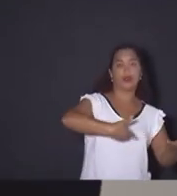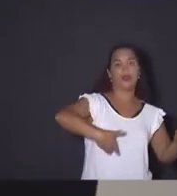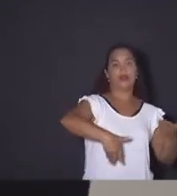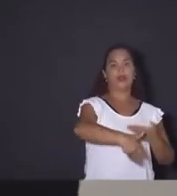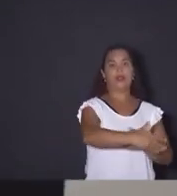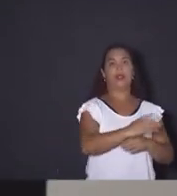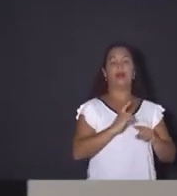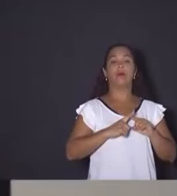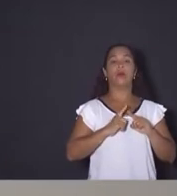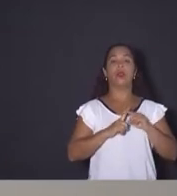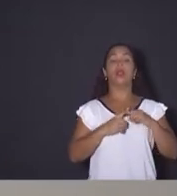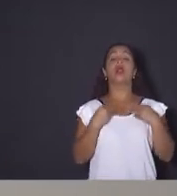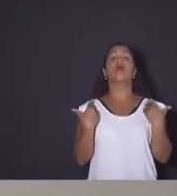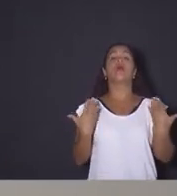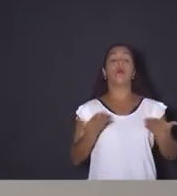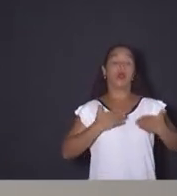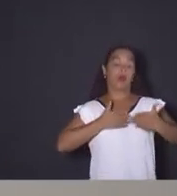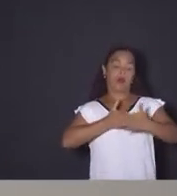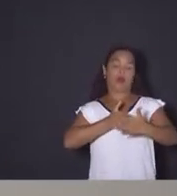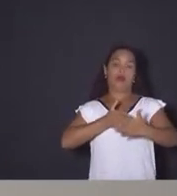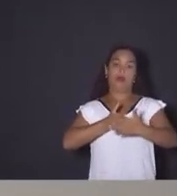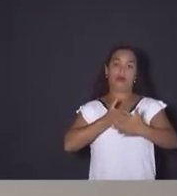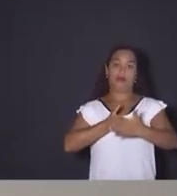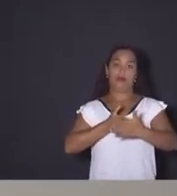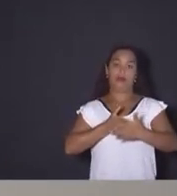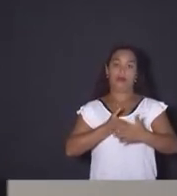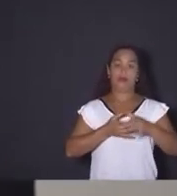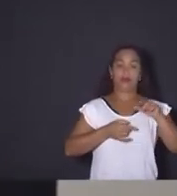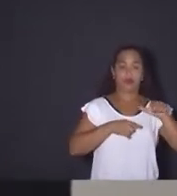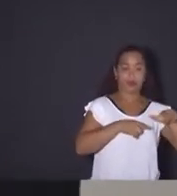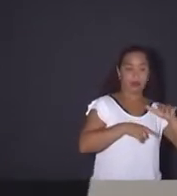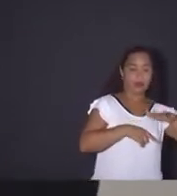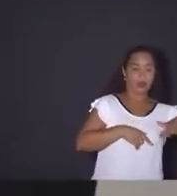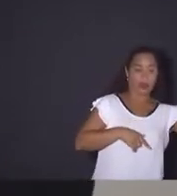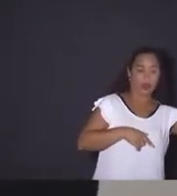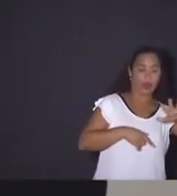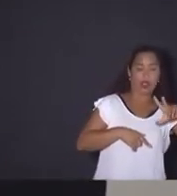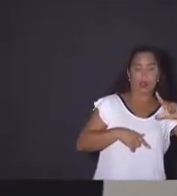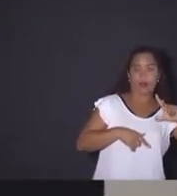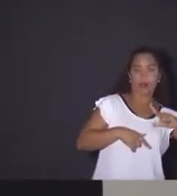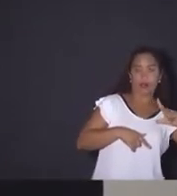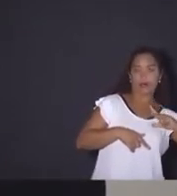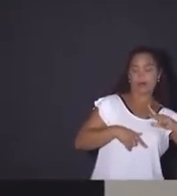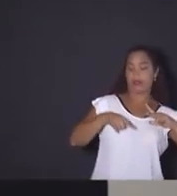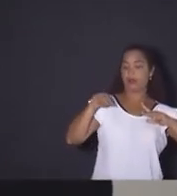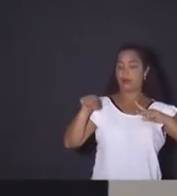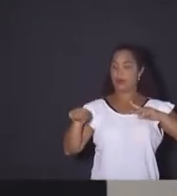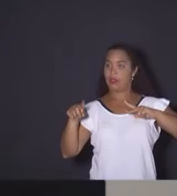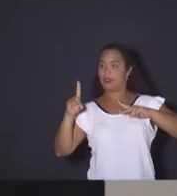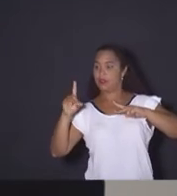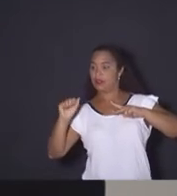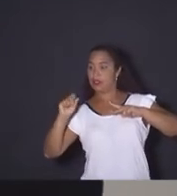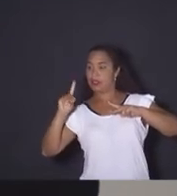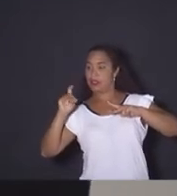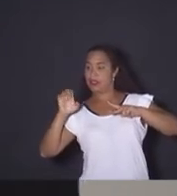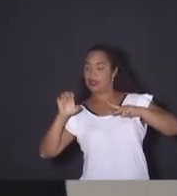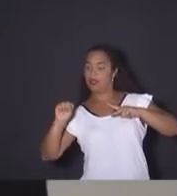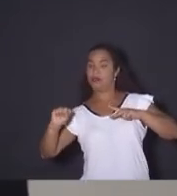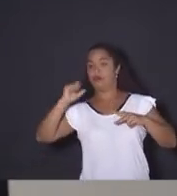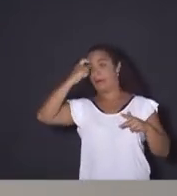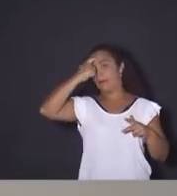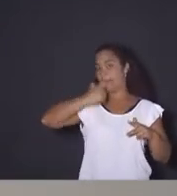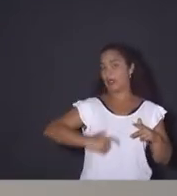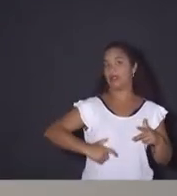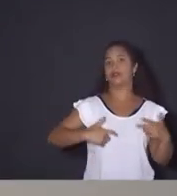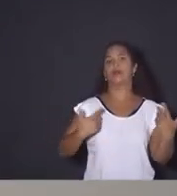limites de uma parceria com o setor privado e do que é, o que representa, de fato, o interesse público. A ideia, por